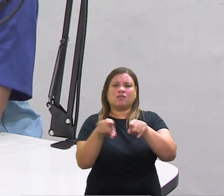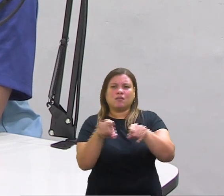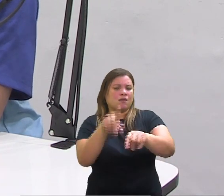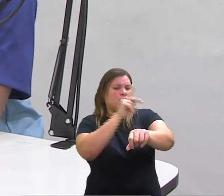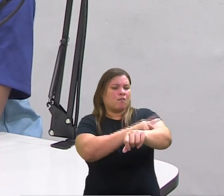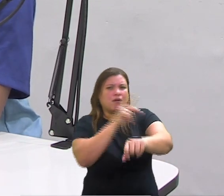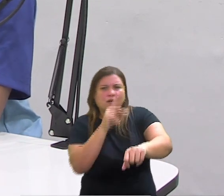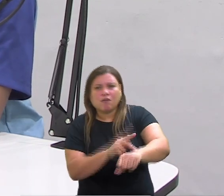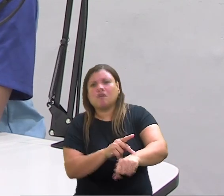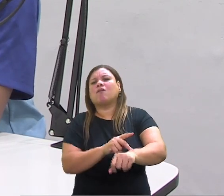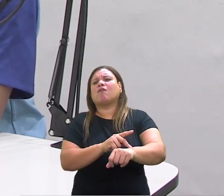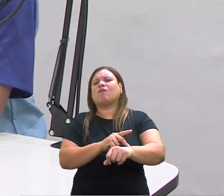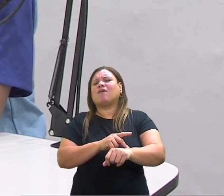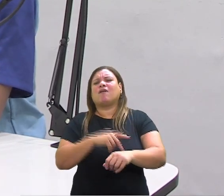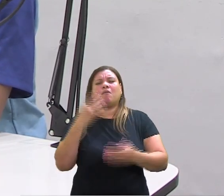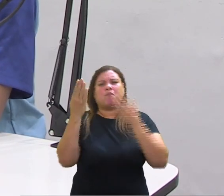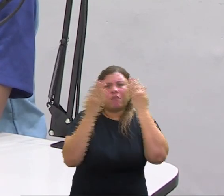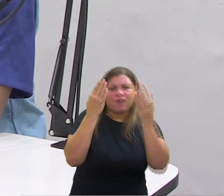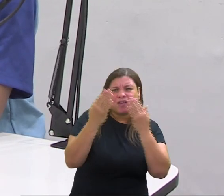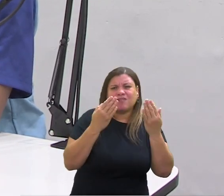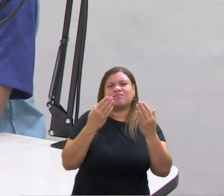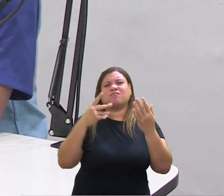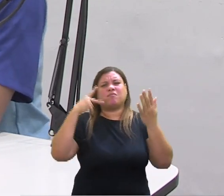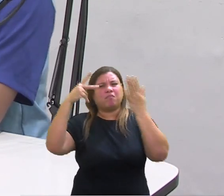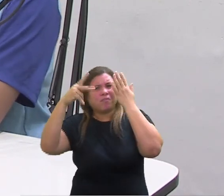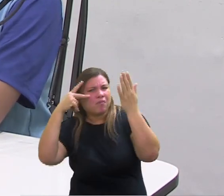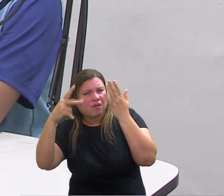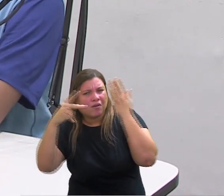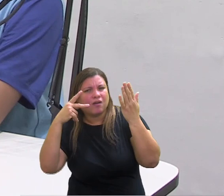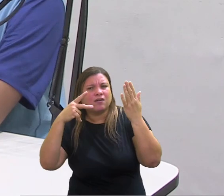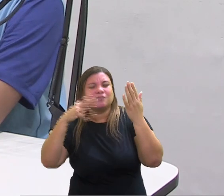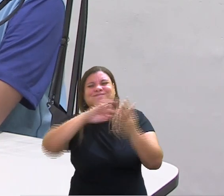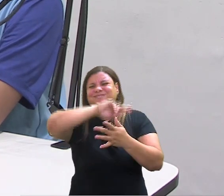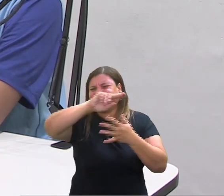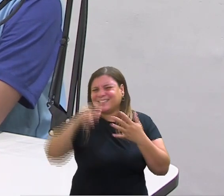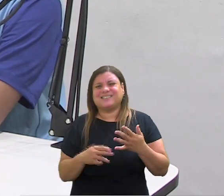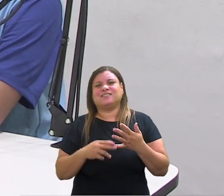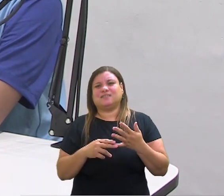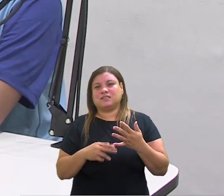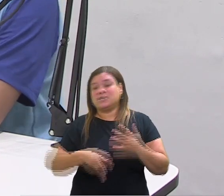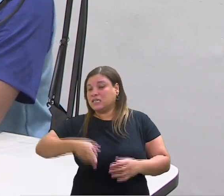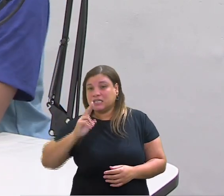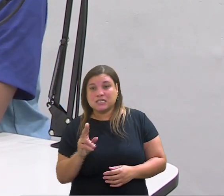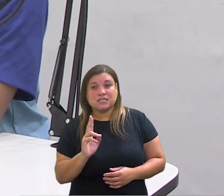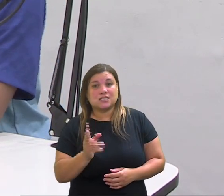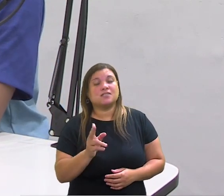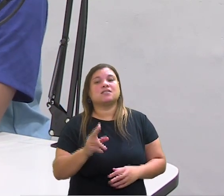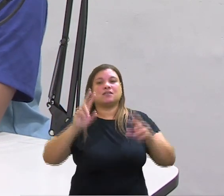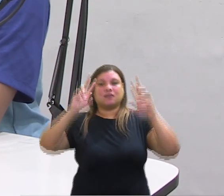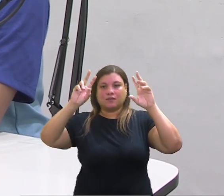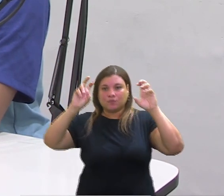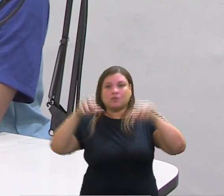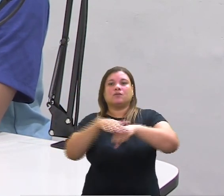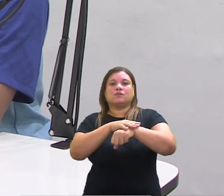sempre debatido, como nós dissemos, quanto mais se fala, mais se educa, né? E mais se aprende também, como eu aprendi